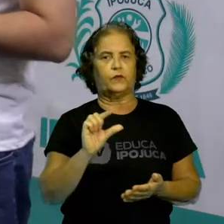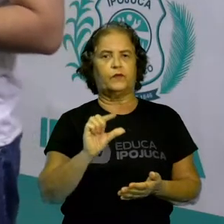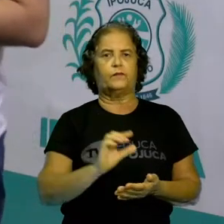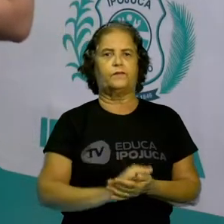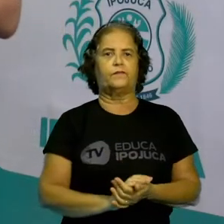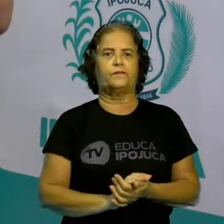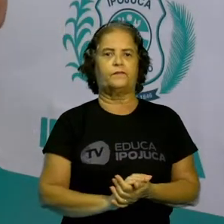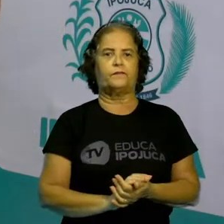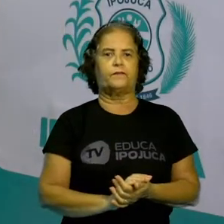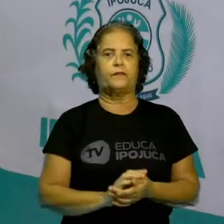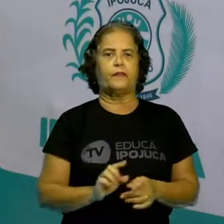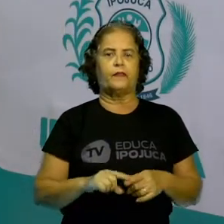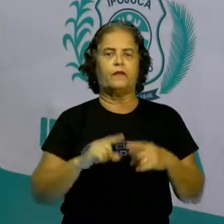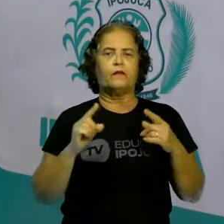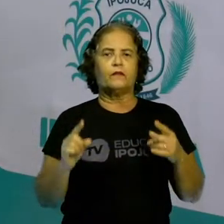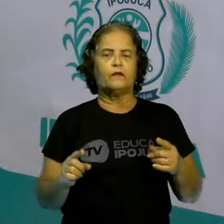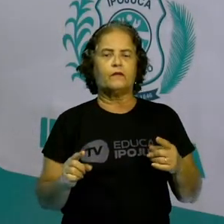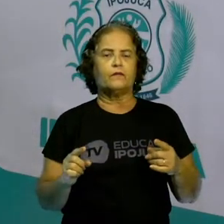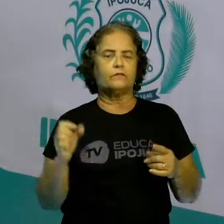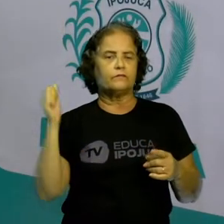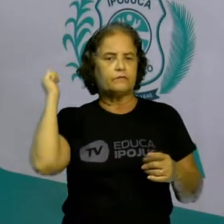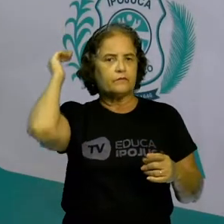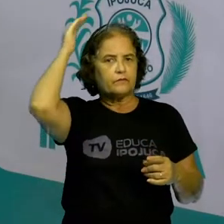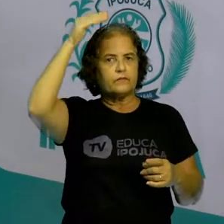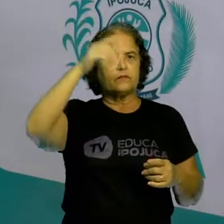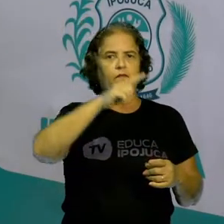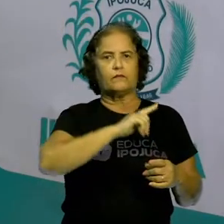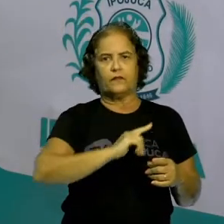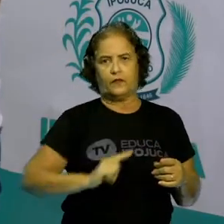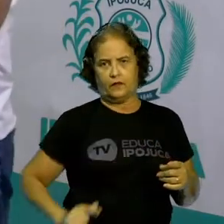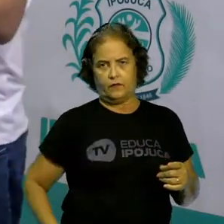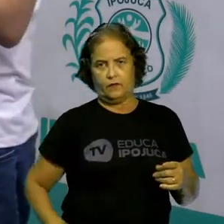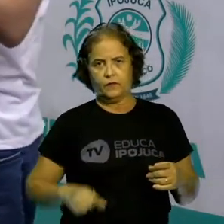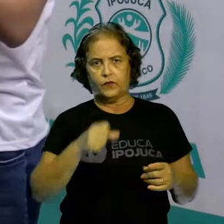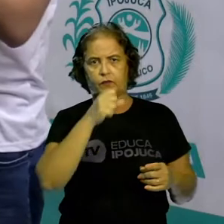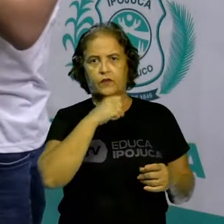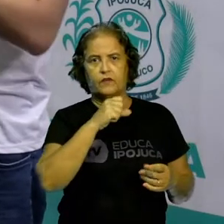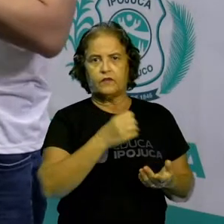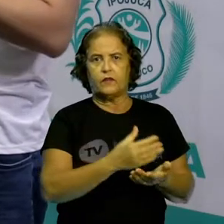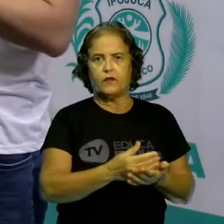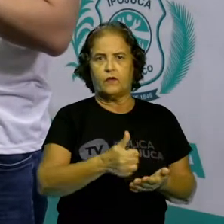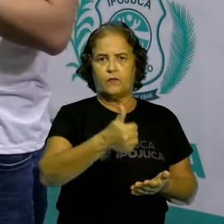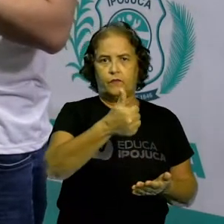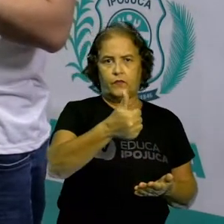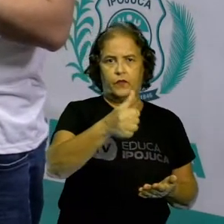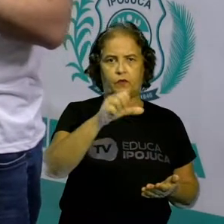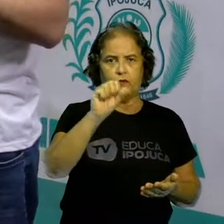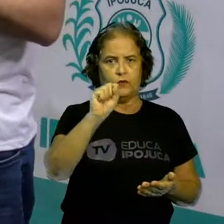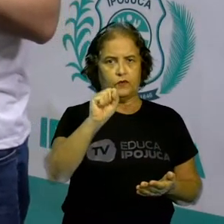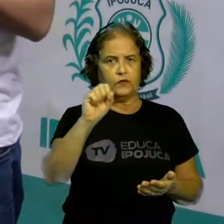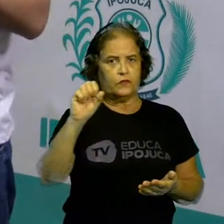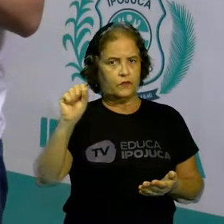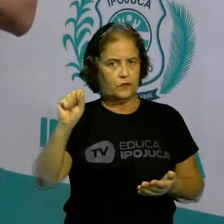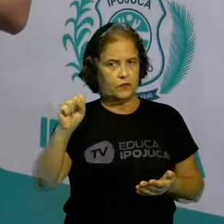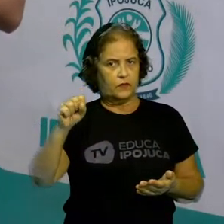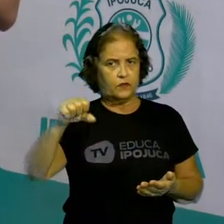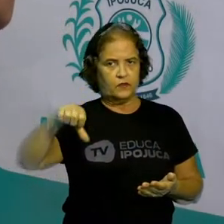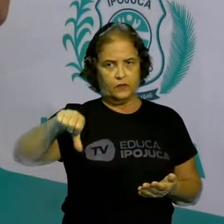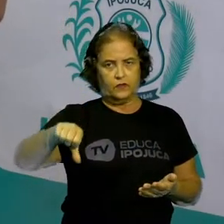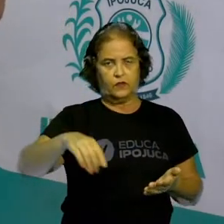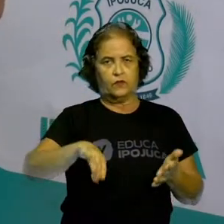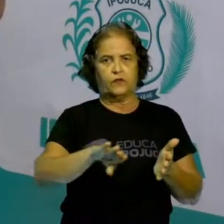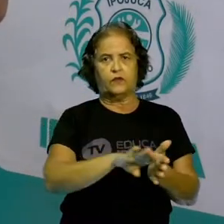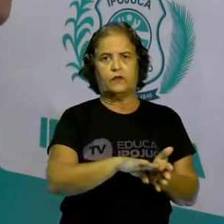Então, a República Velha, como eu acabei de explicar para vocês, ela vai de 1889 até